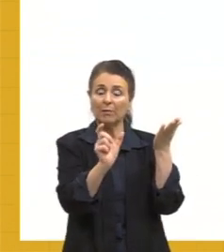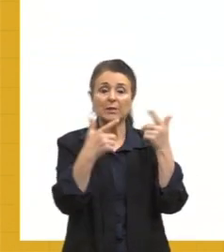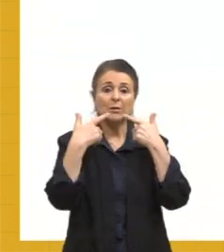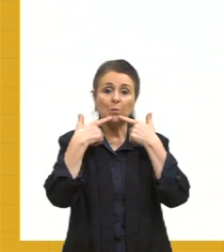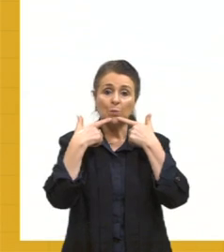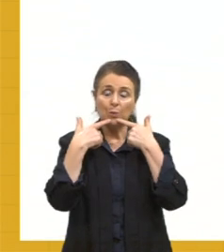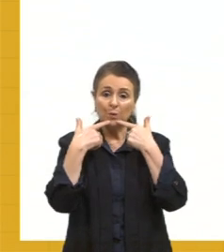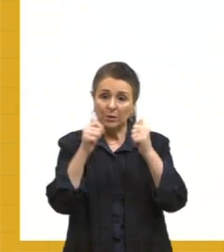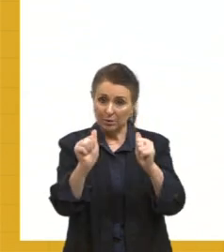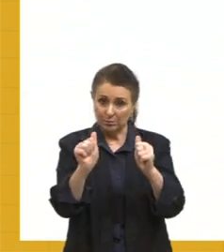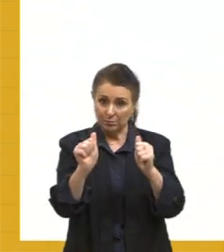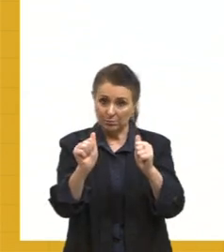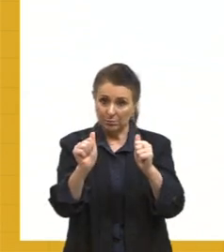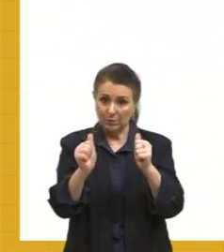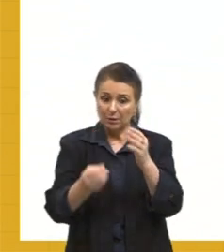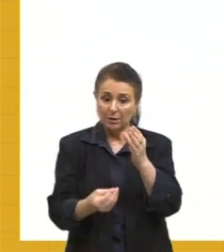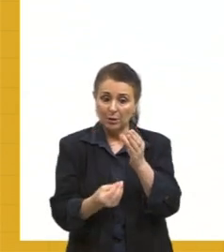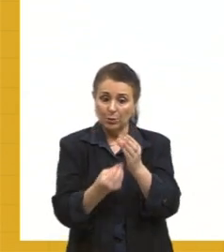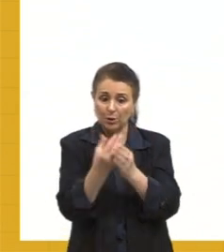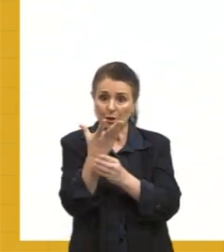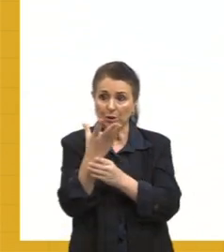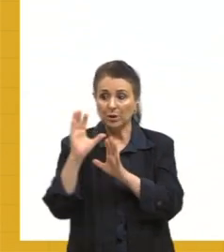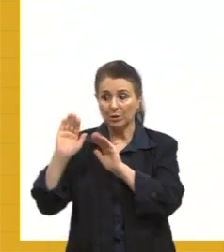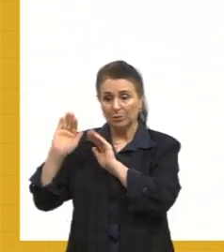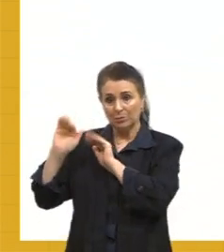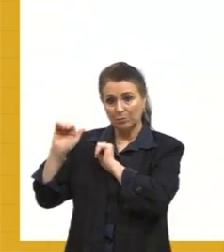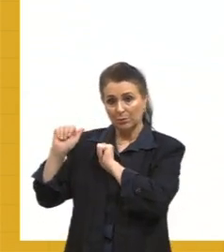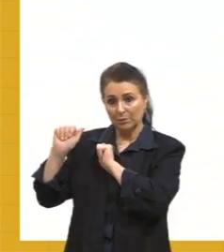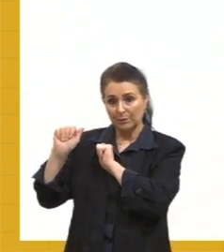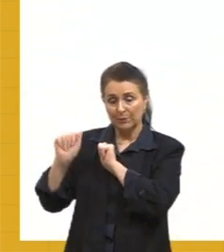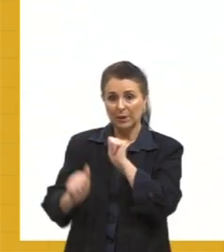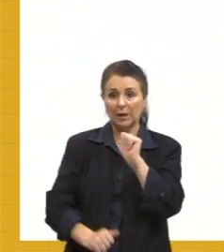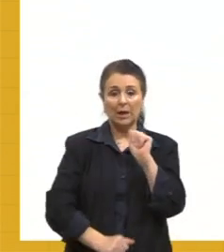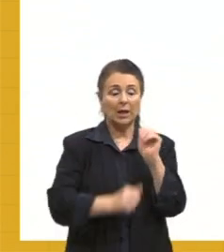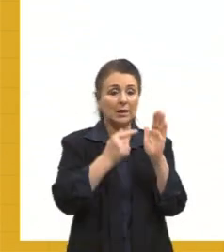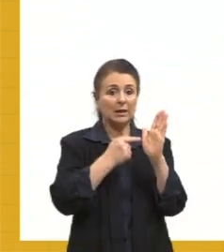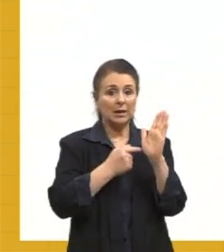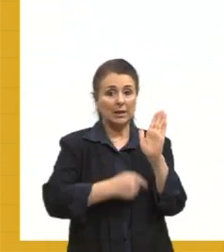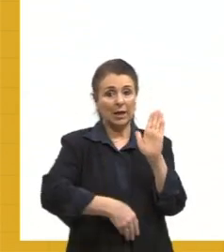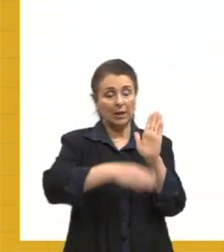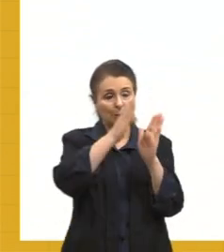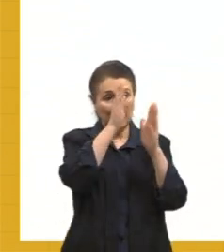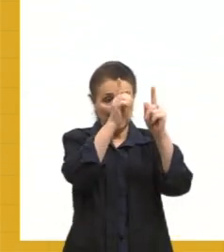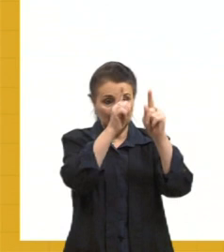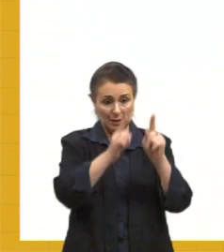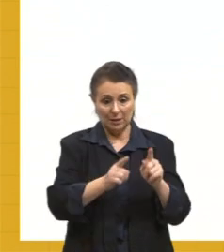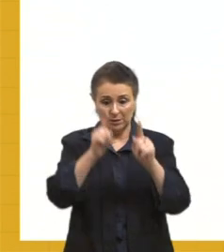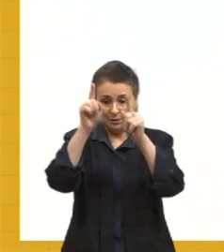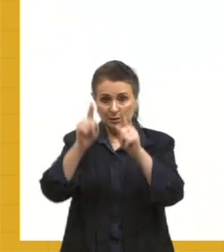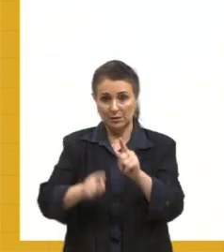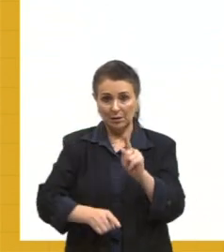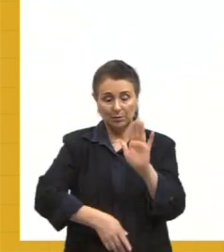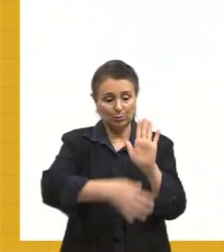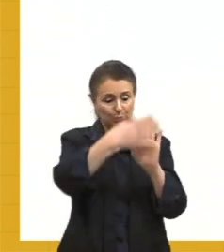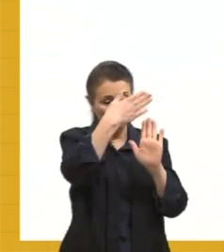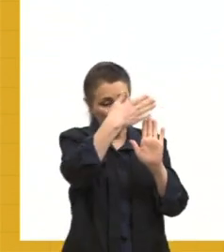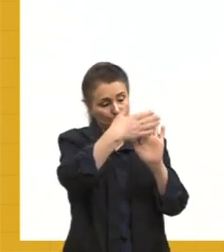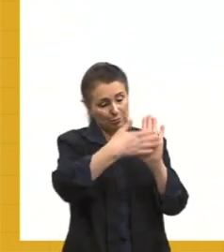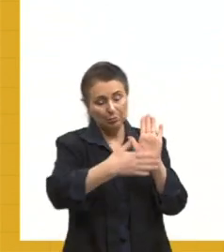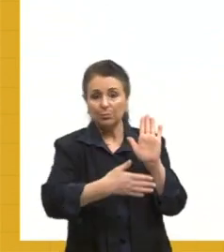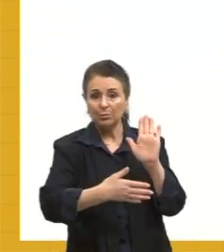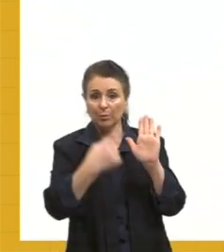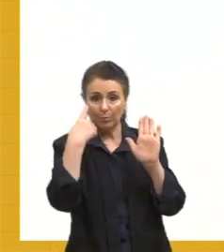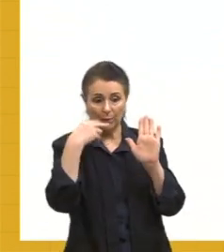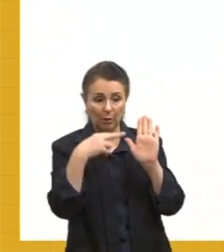derivadas do espanhol tá eu fiz uma lista isso aqui vocês podem se aprofundar né Tem mais quem quiser pode se aprofundar nisso